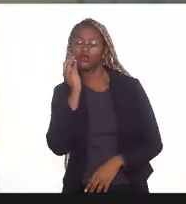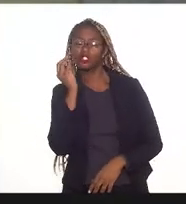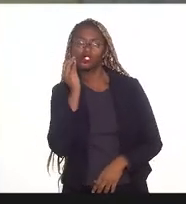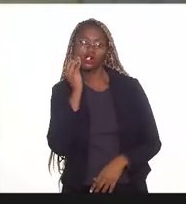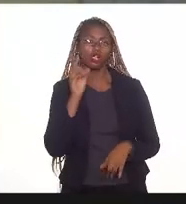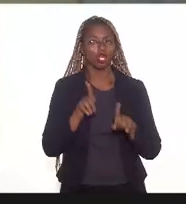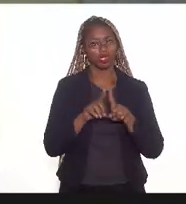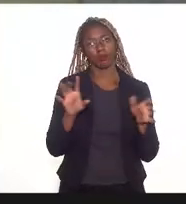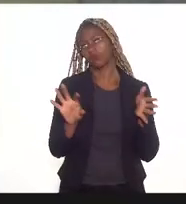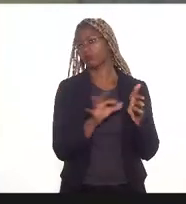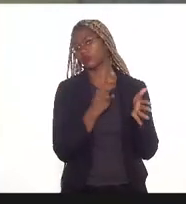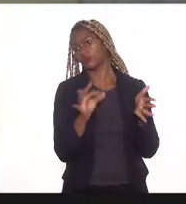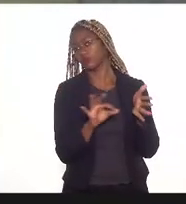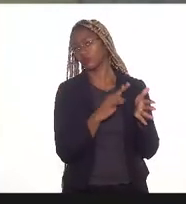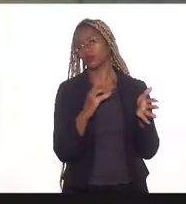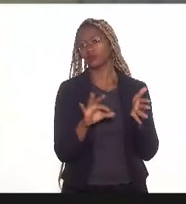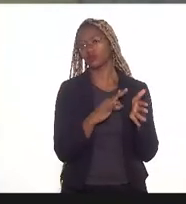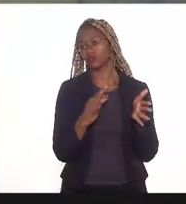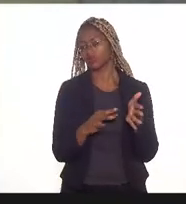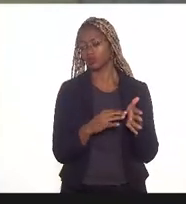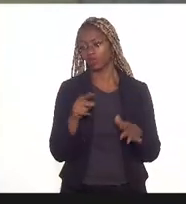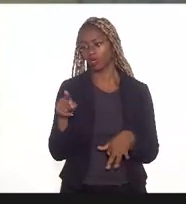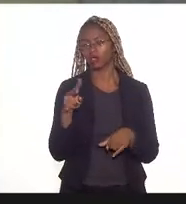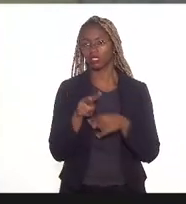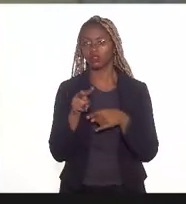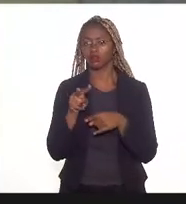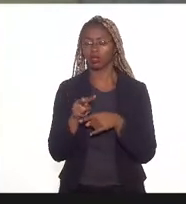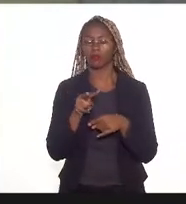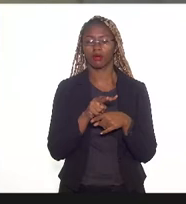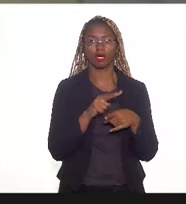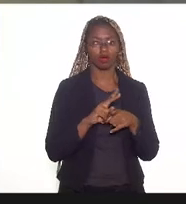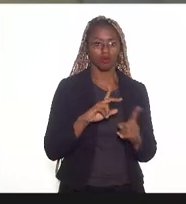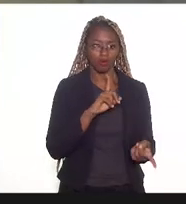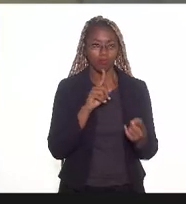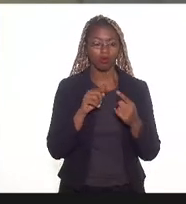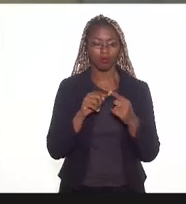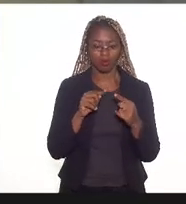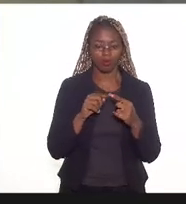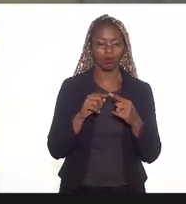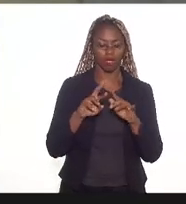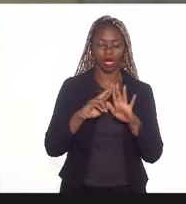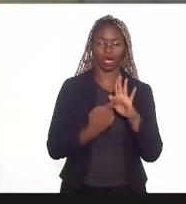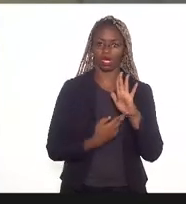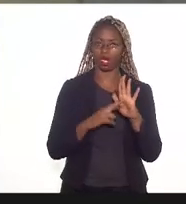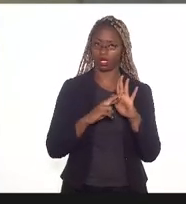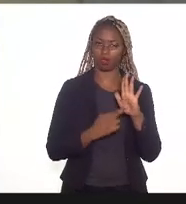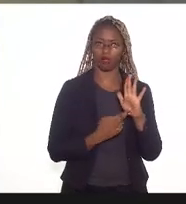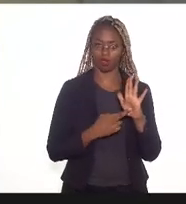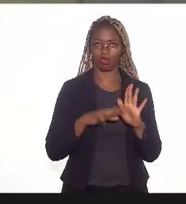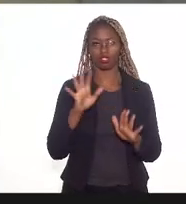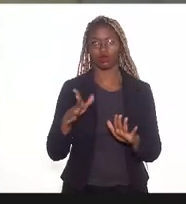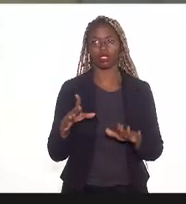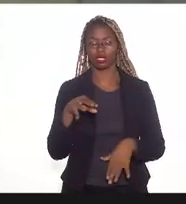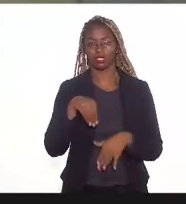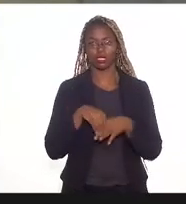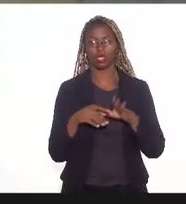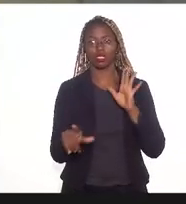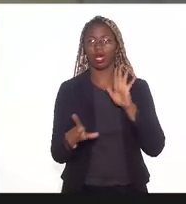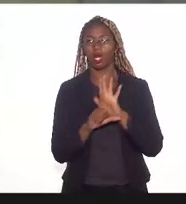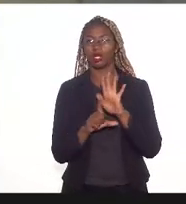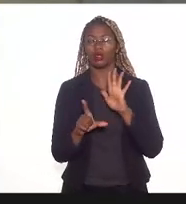se credenciar a esse empréstimo, tudo de acordo com o regramento definido na lei e